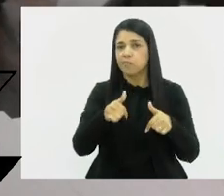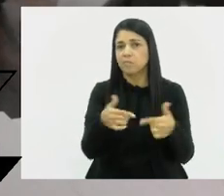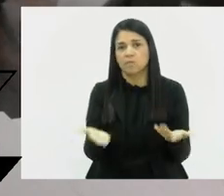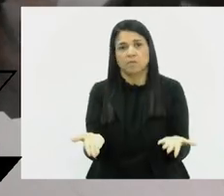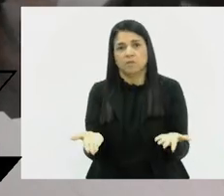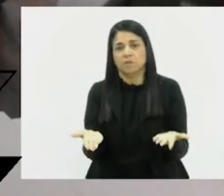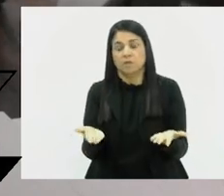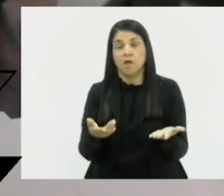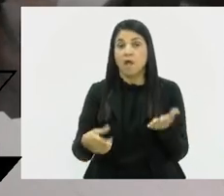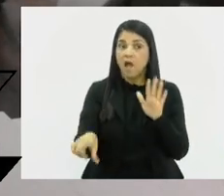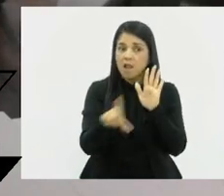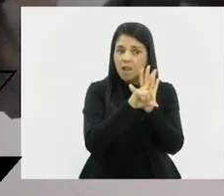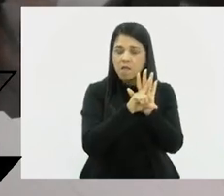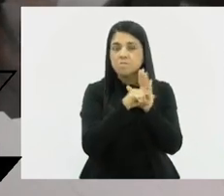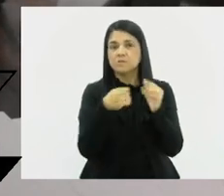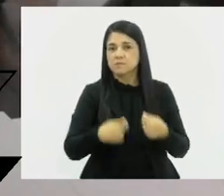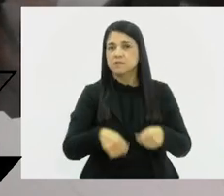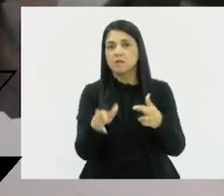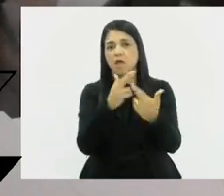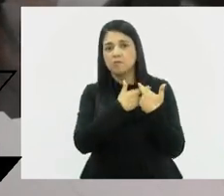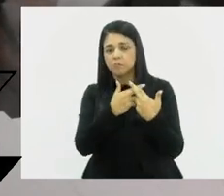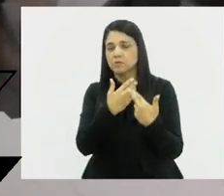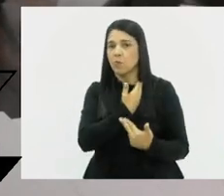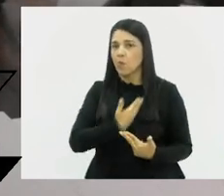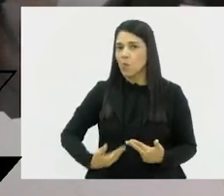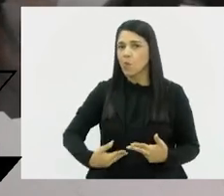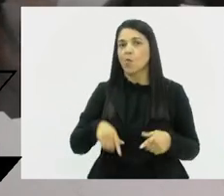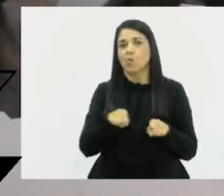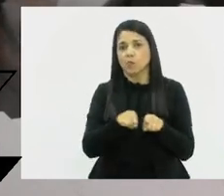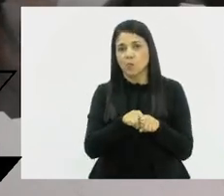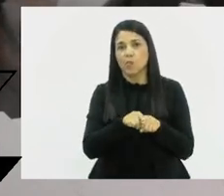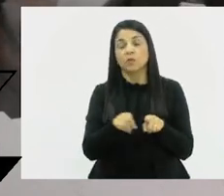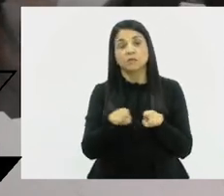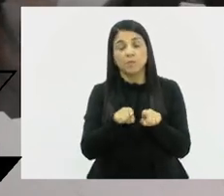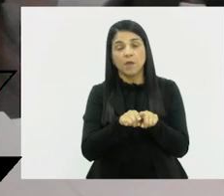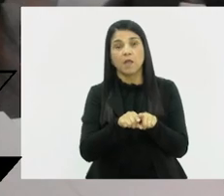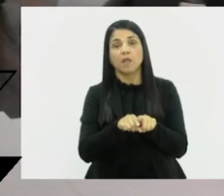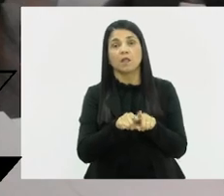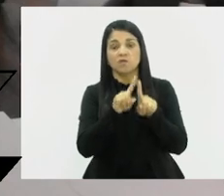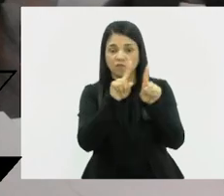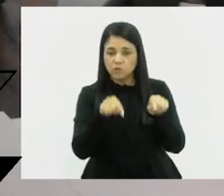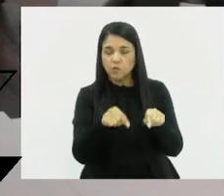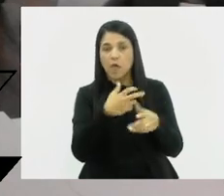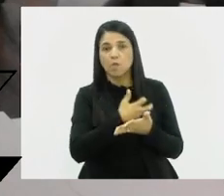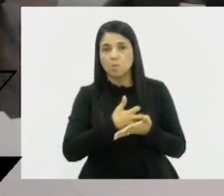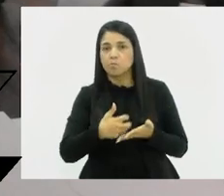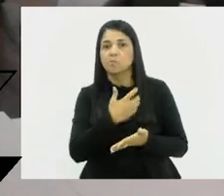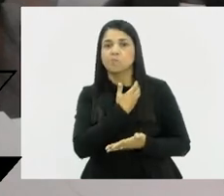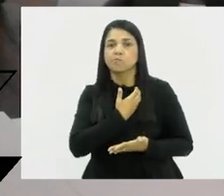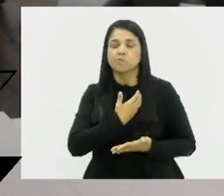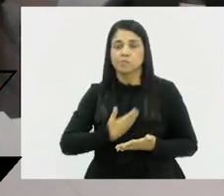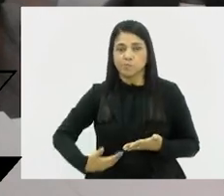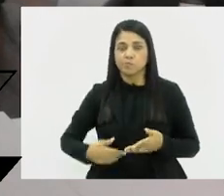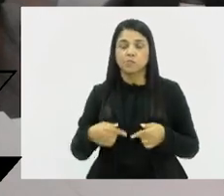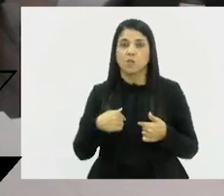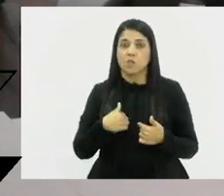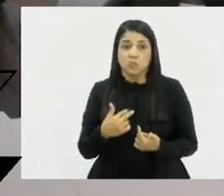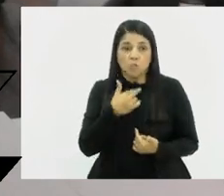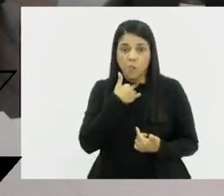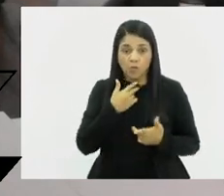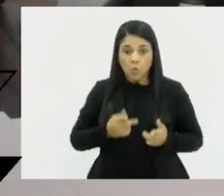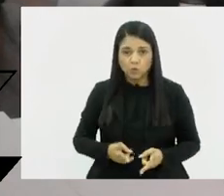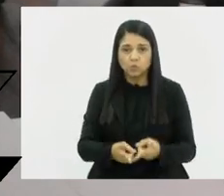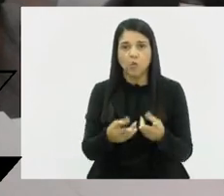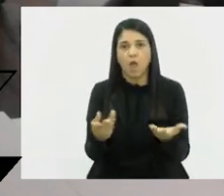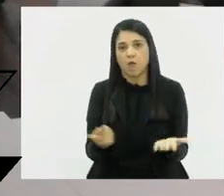na lei. Você tem que responsabilizar o poder público, responsabilizar o ente público. O que não pode é continuar acontecendo o que